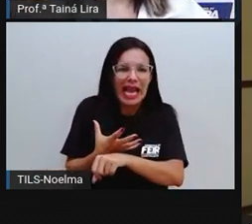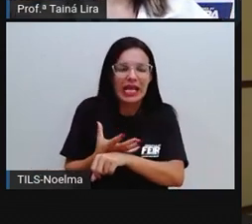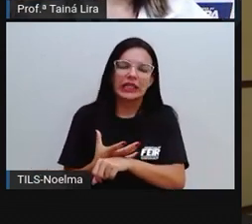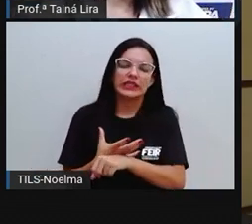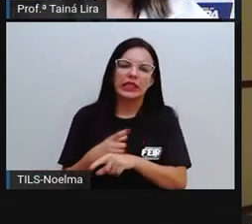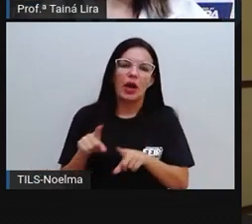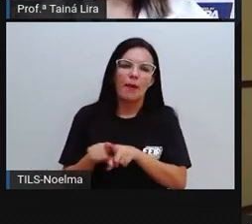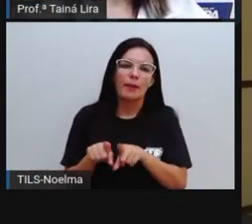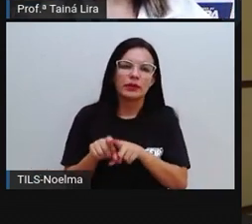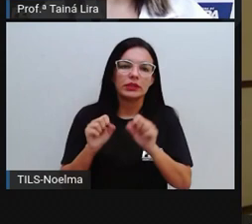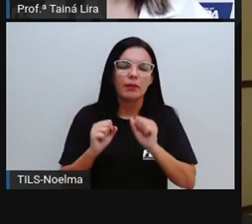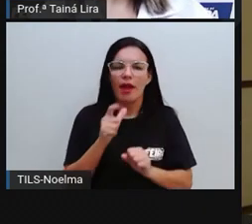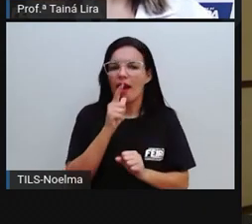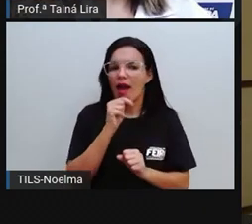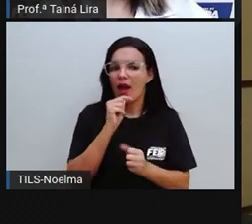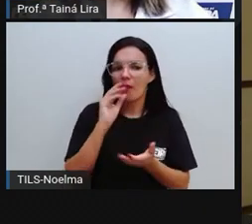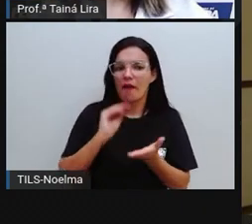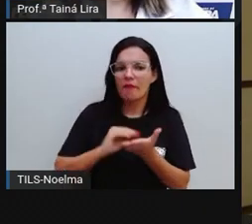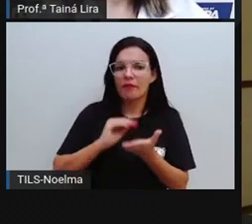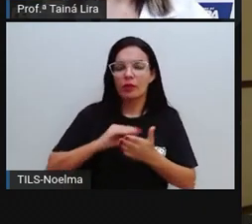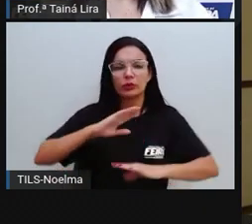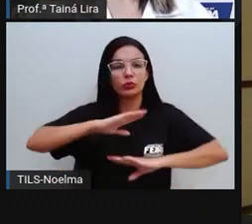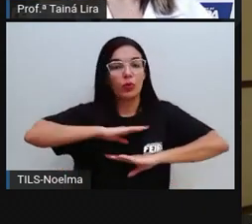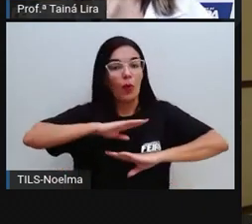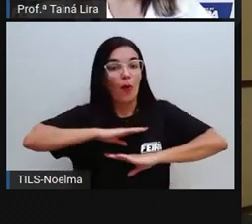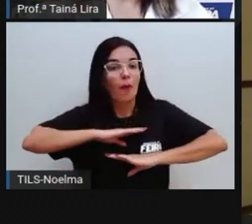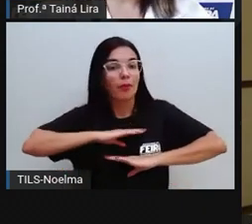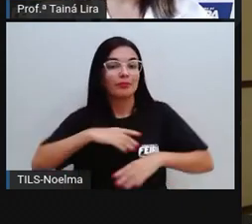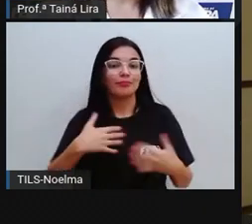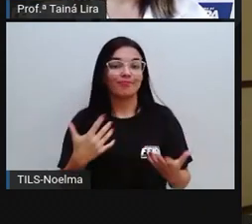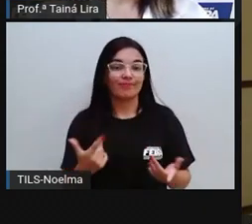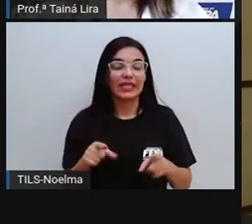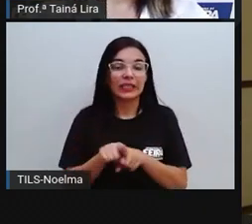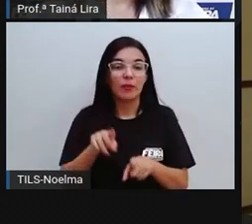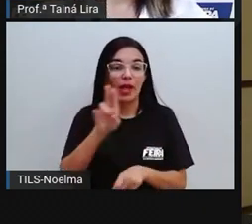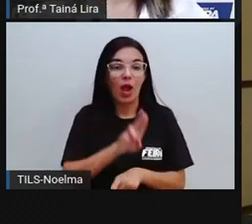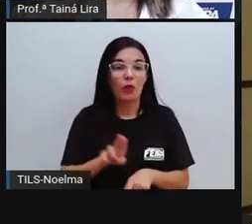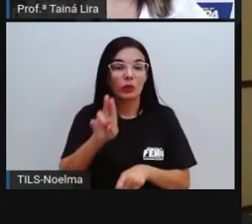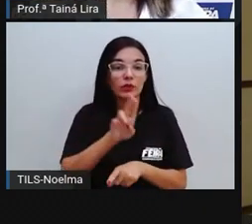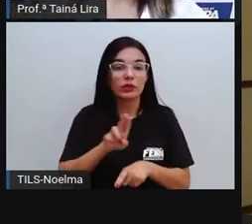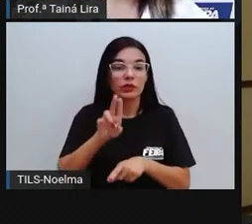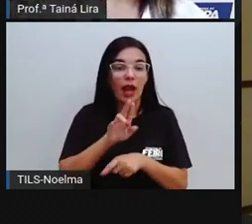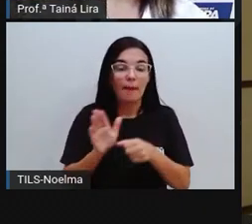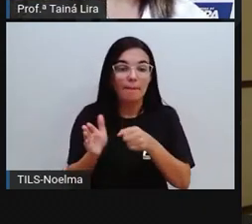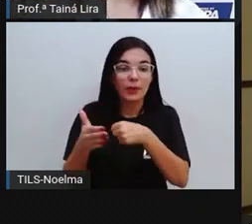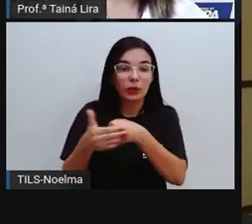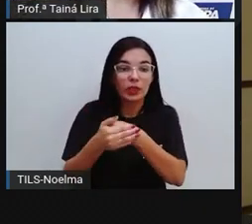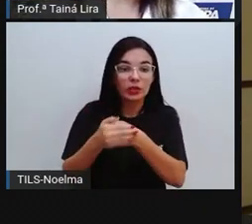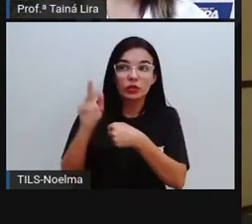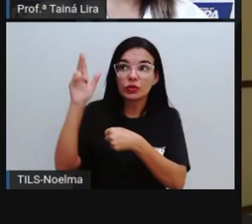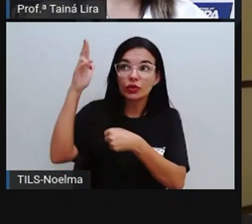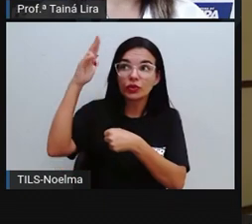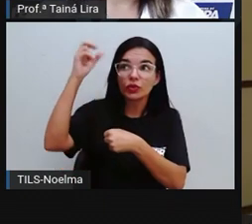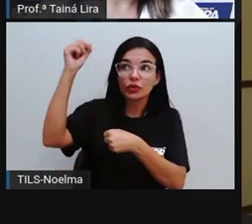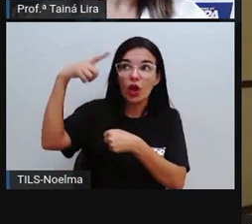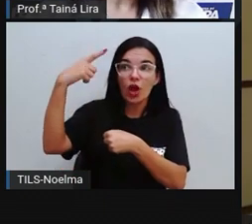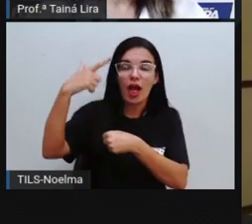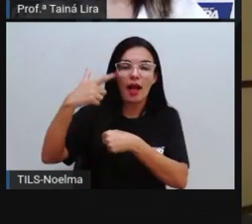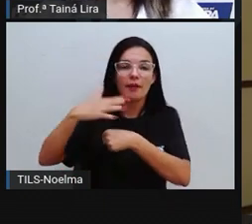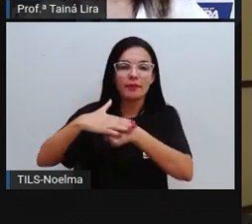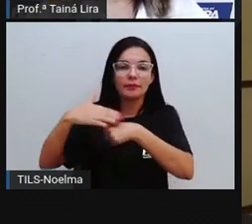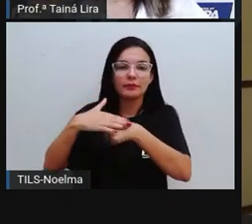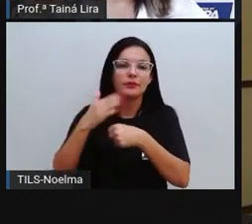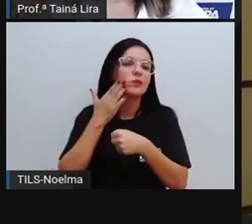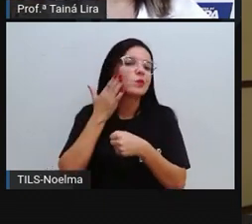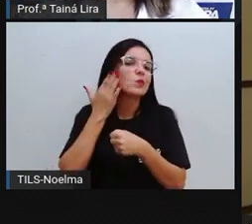ter aí uma desidratação, então tem que ter cuidado, utilizar proteção solar. O médico fala aí de alguns exemplos, né?